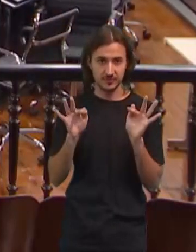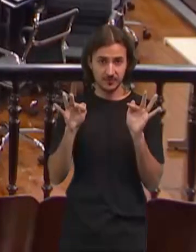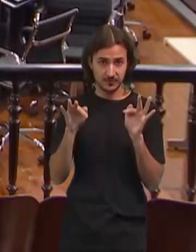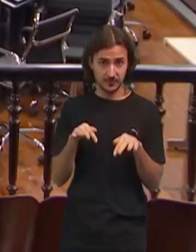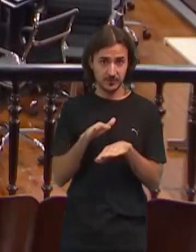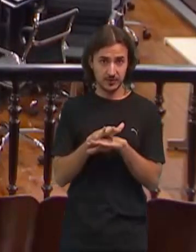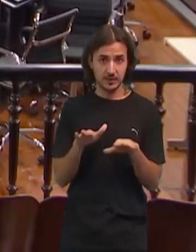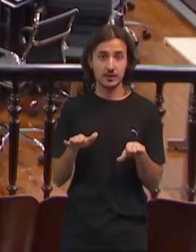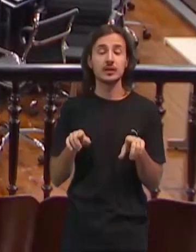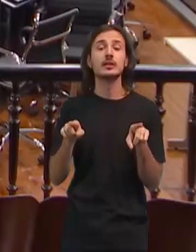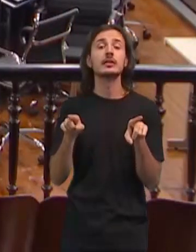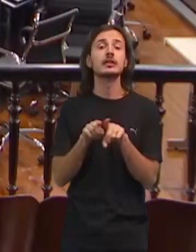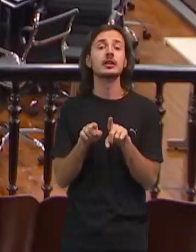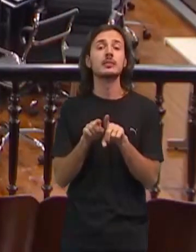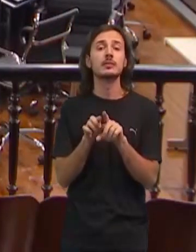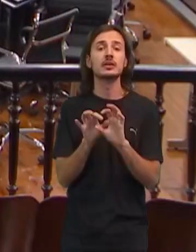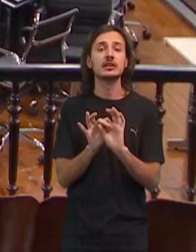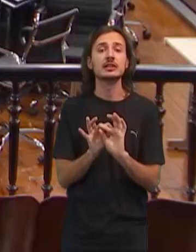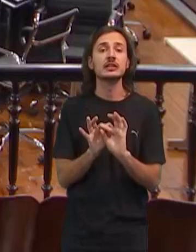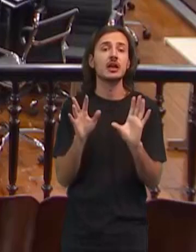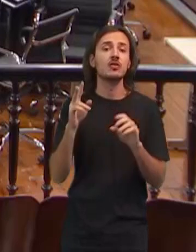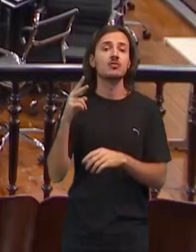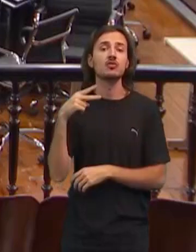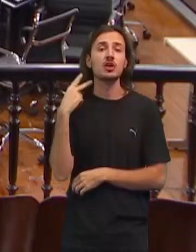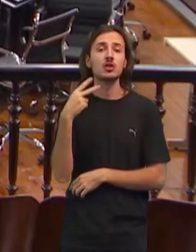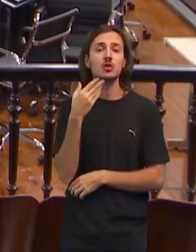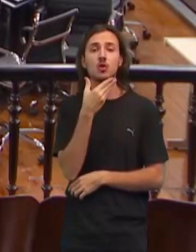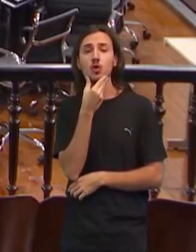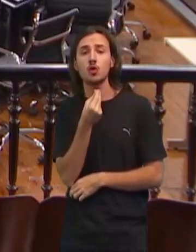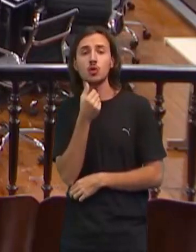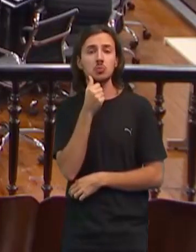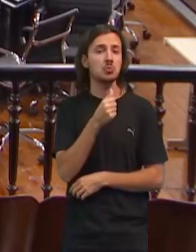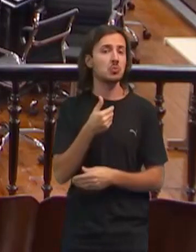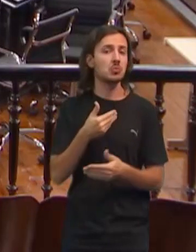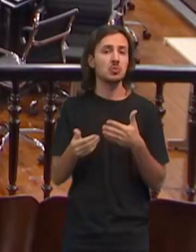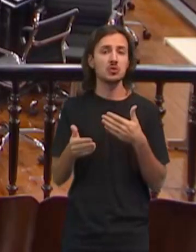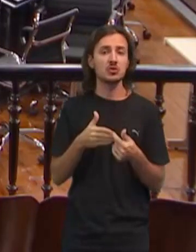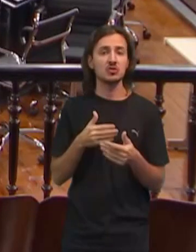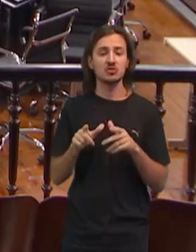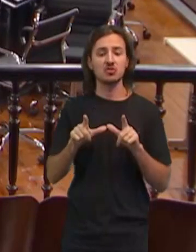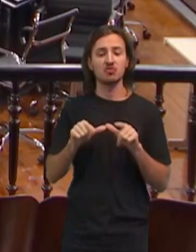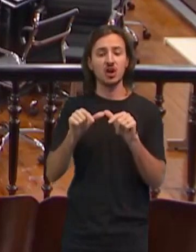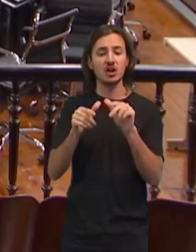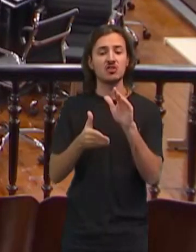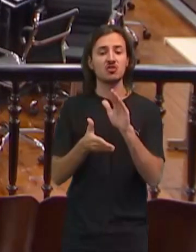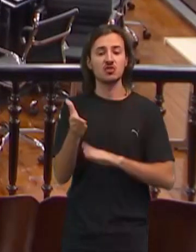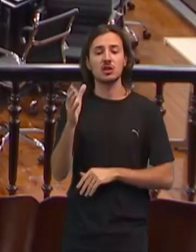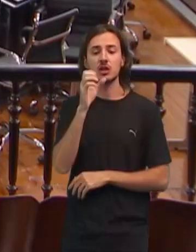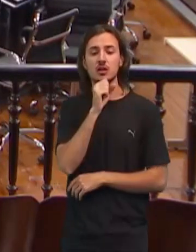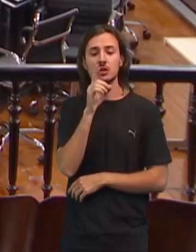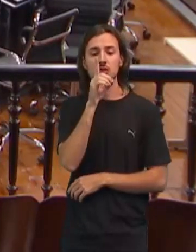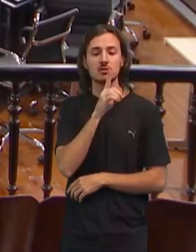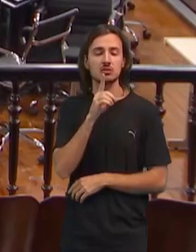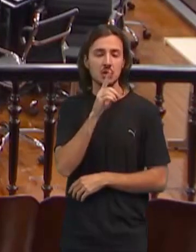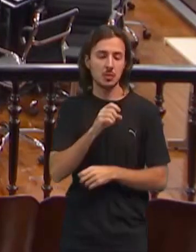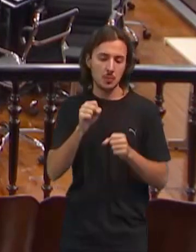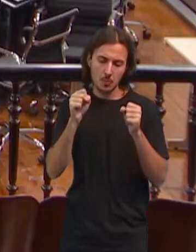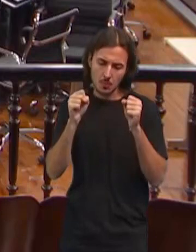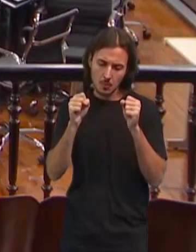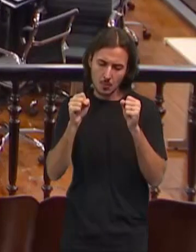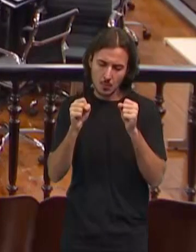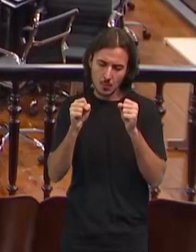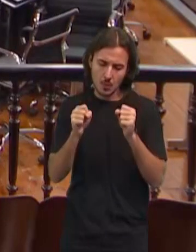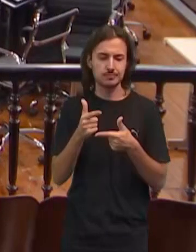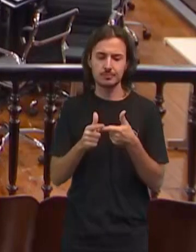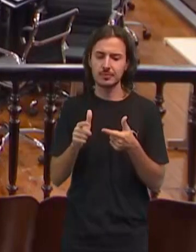também autorizando aos vereadores e vereadoras a viajarem no fim de semana sem qualquer problemas com relação